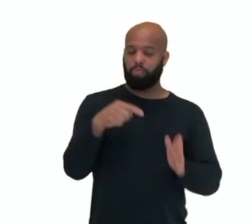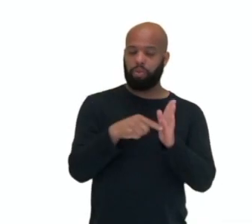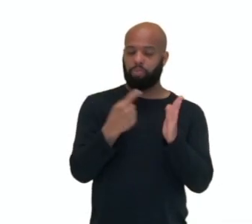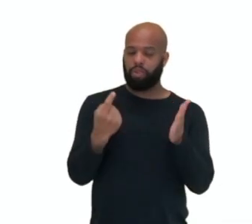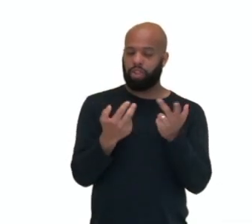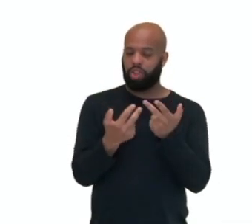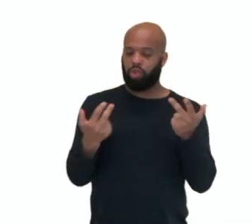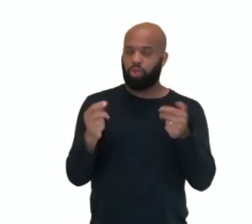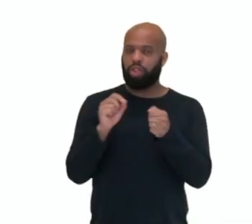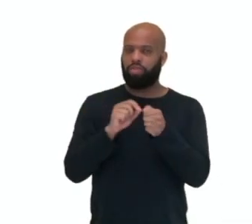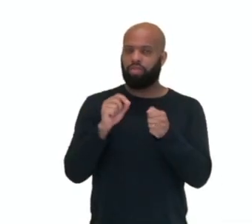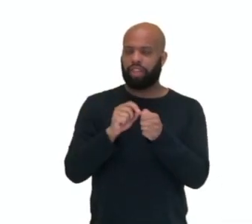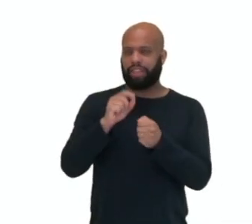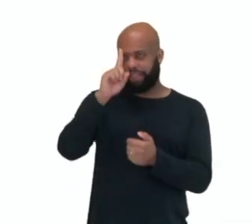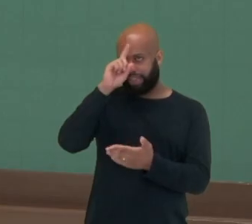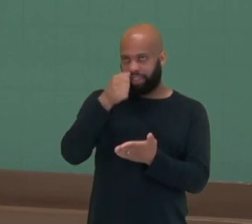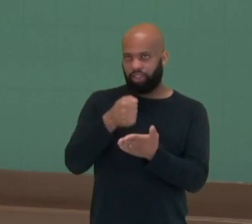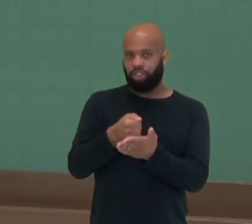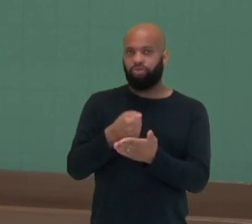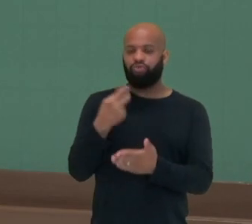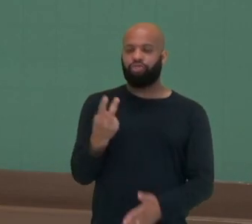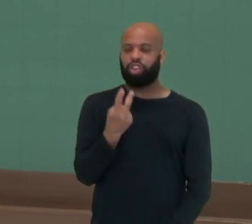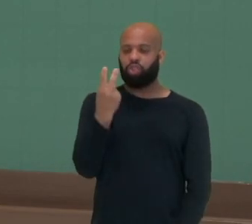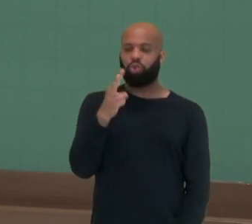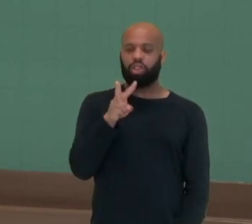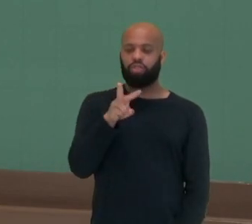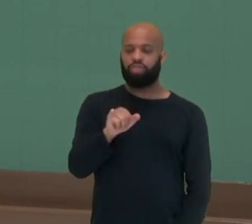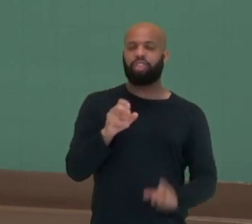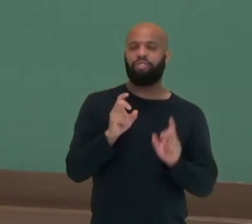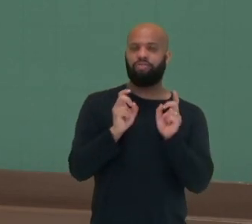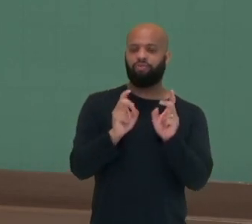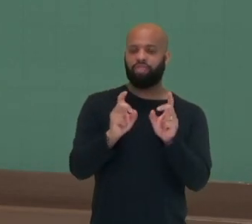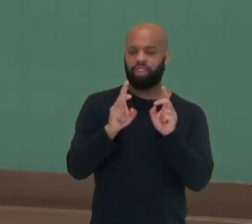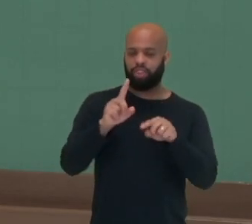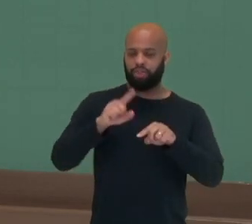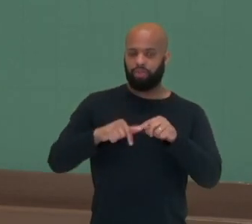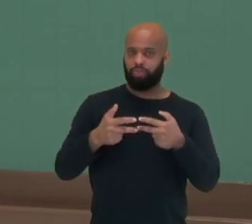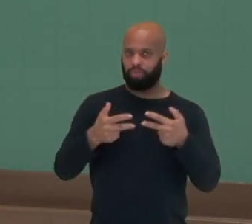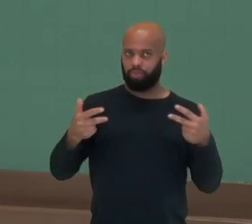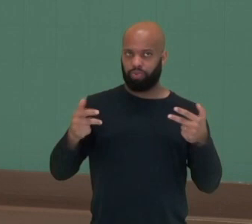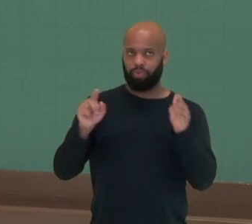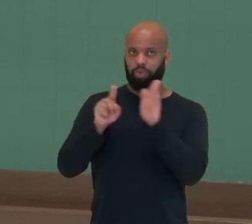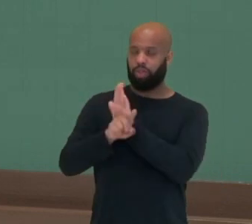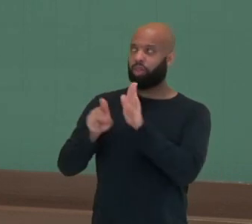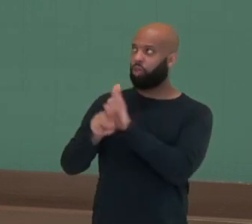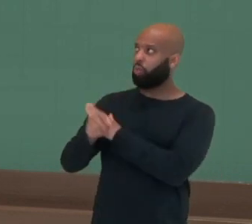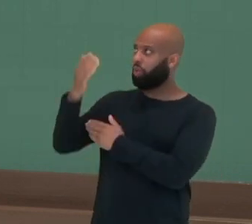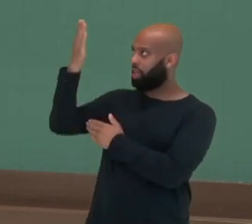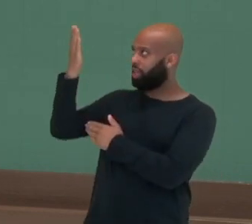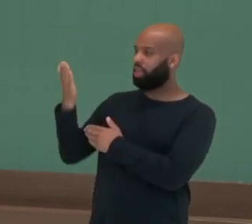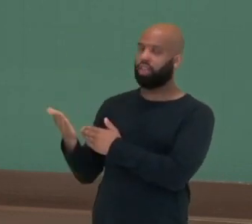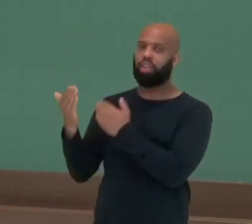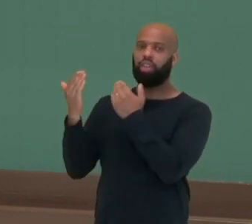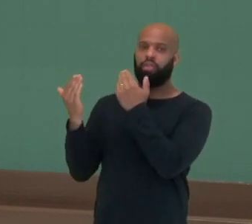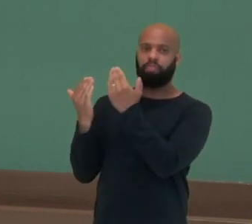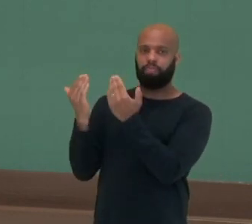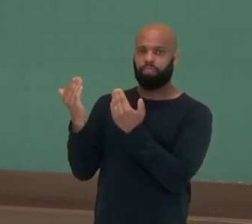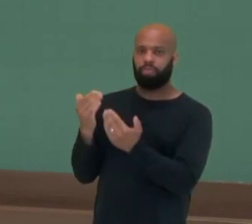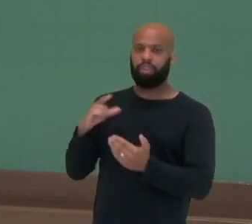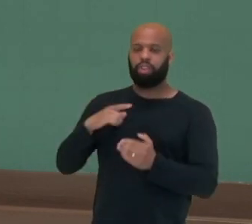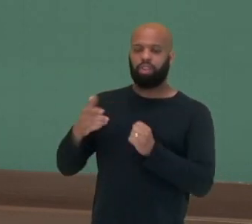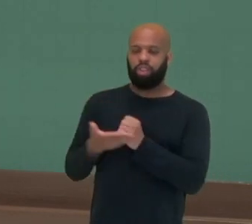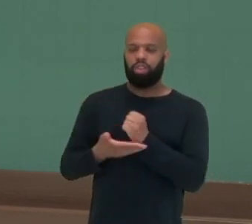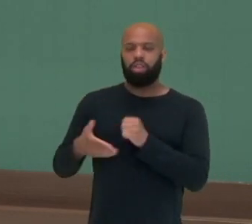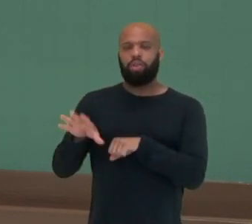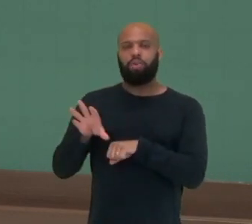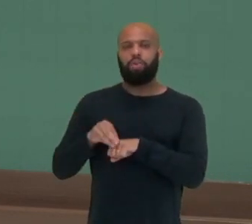para definir o valor final da venda de um produto ou serviço? Essas perguntas, obviamente, são baseadas em conhecimentos que a